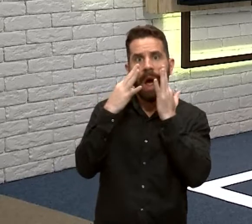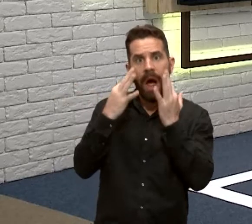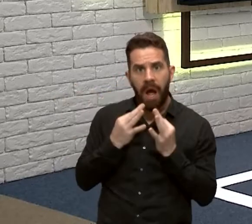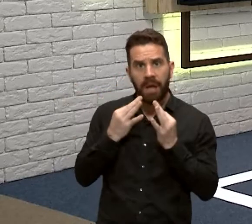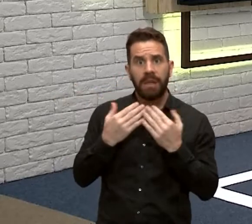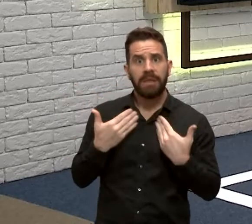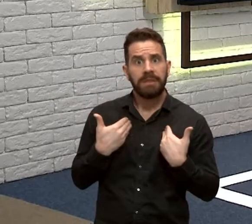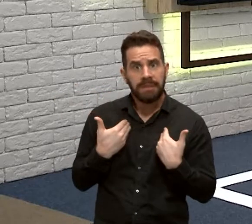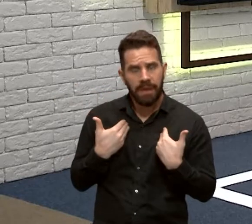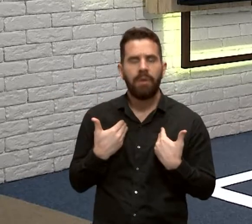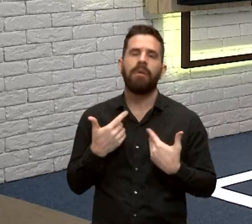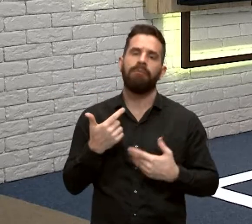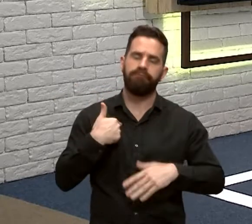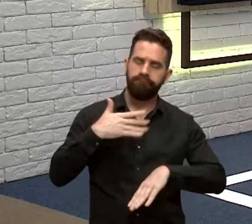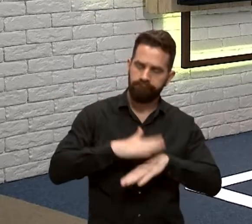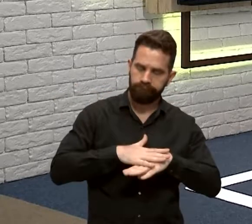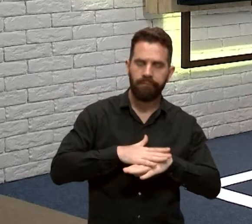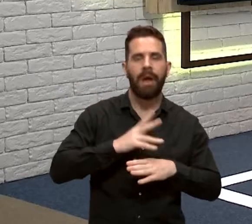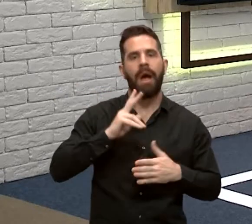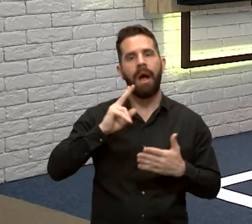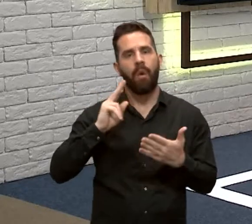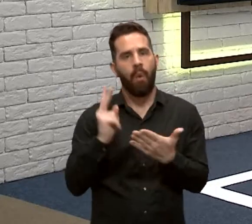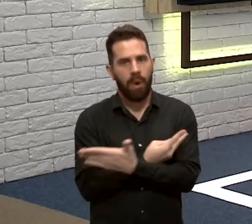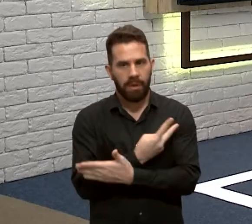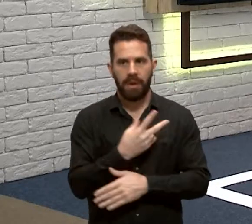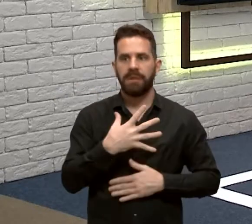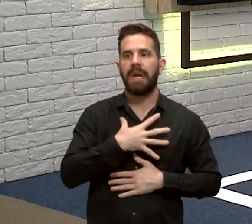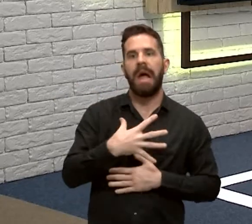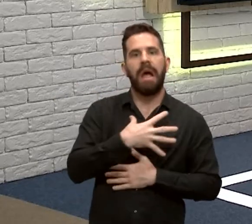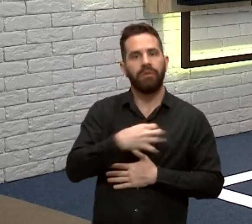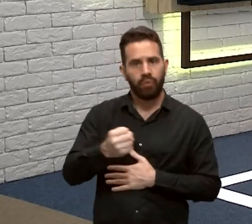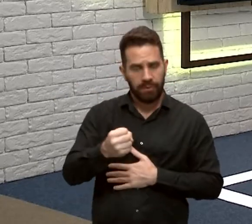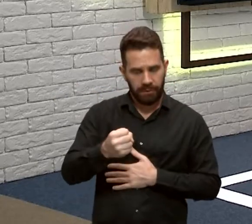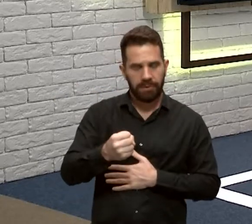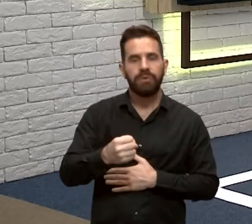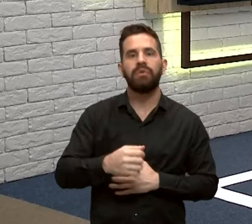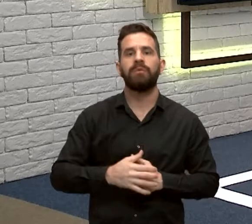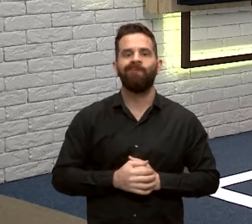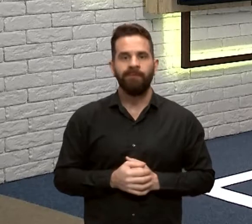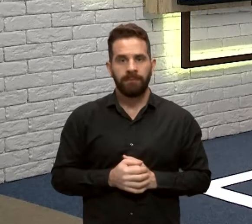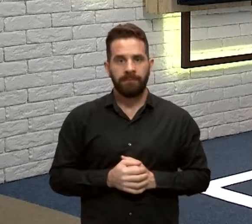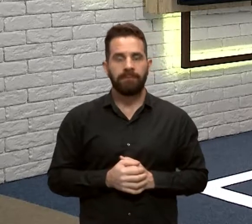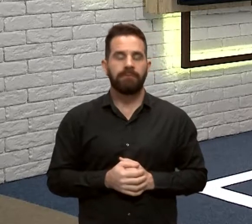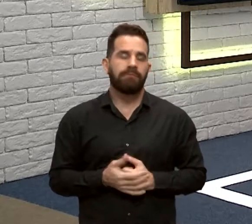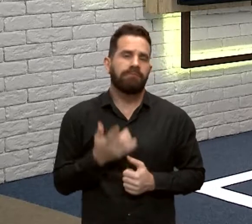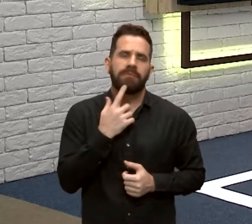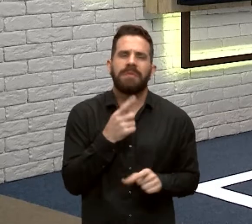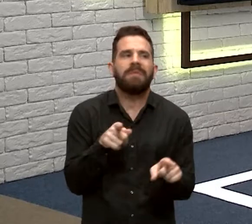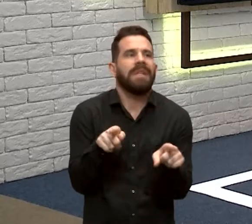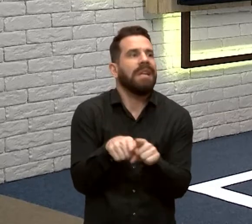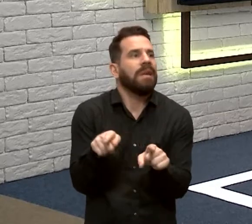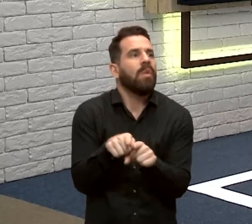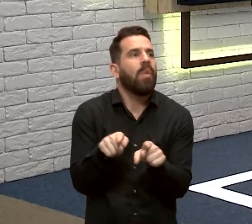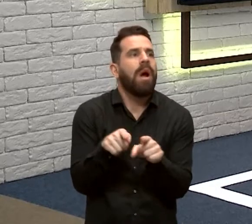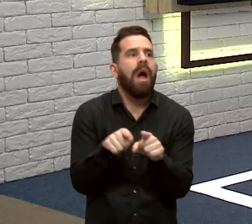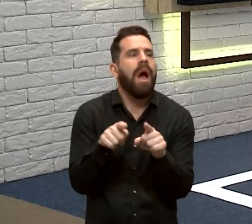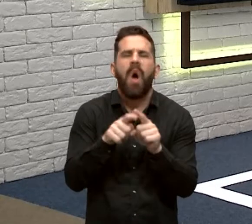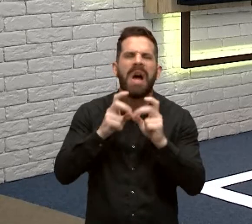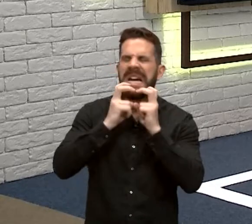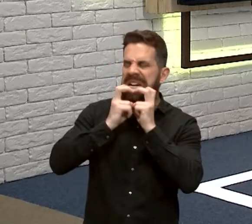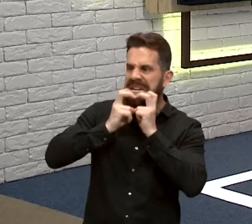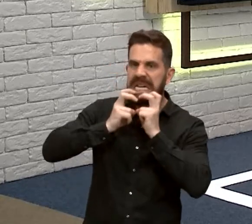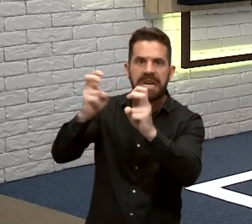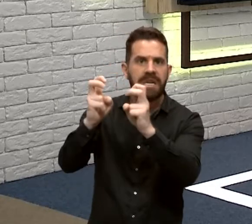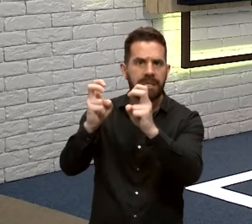Esse tipo de ação de tirar a própria vida. Então, é como se fosse um grito, né, de desespero. Por isso